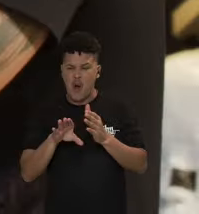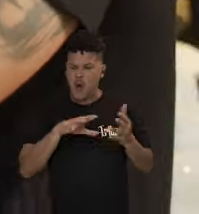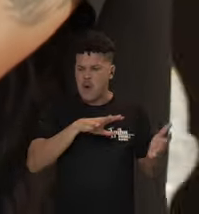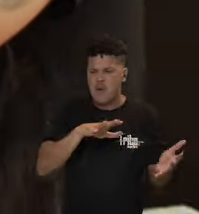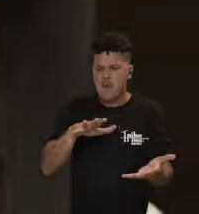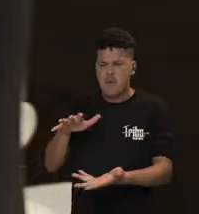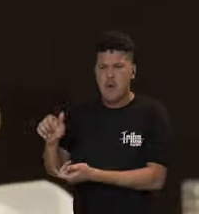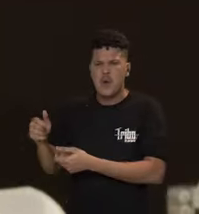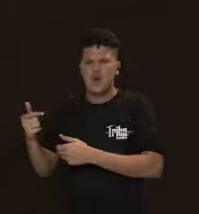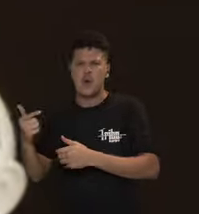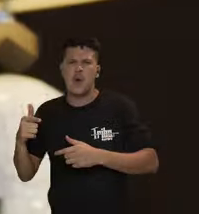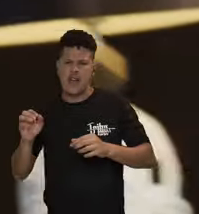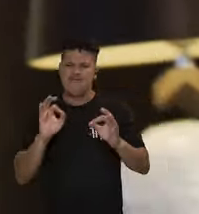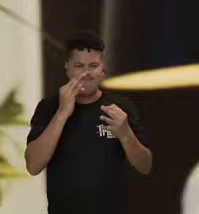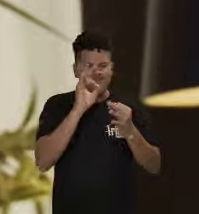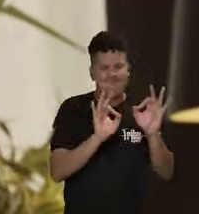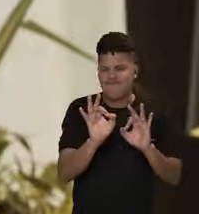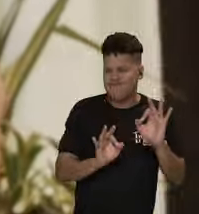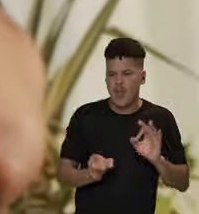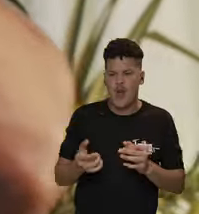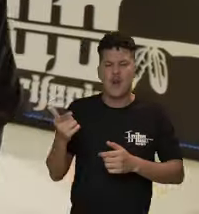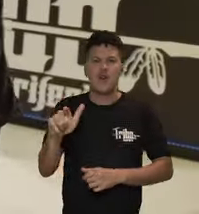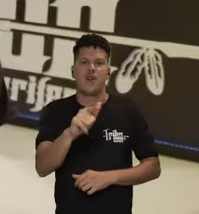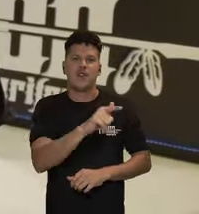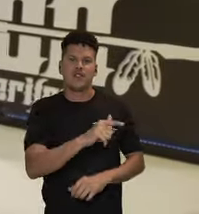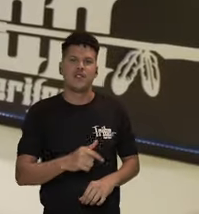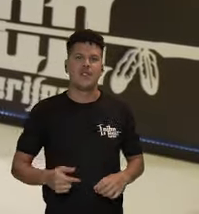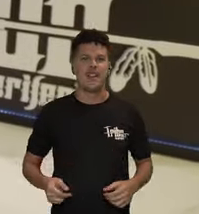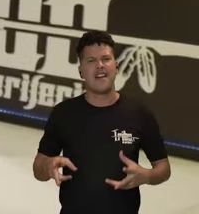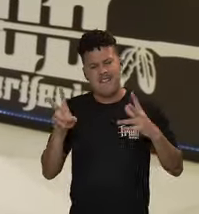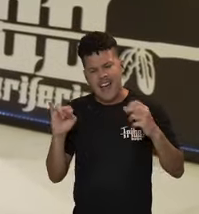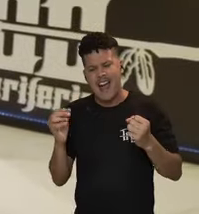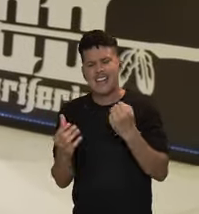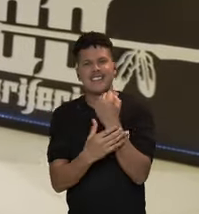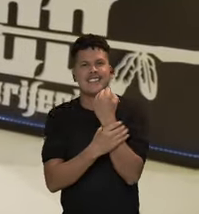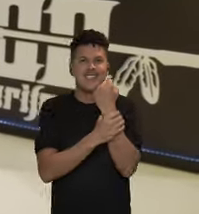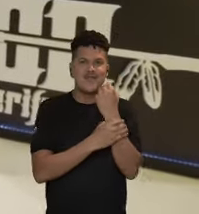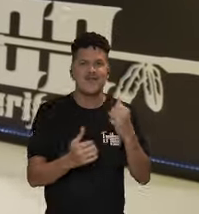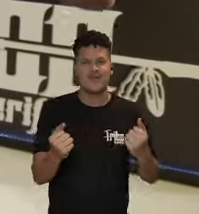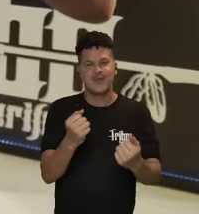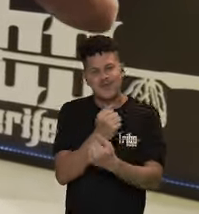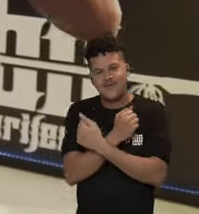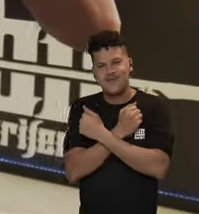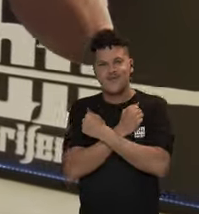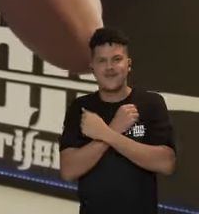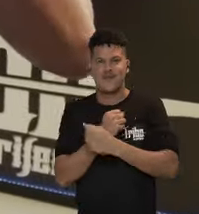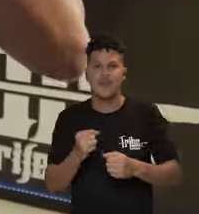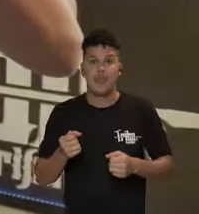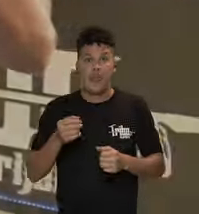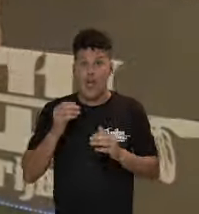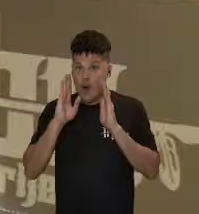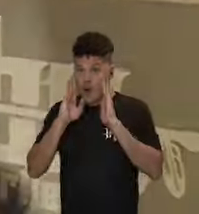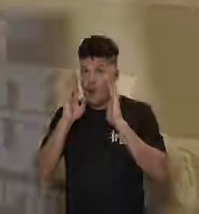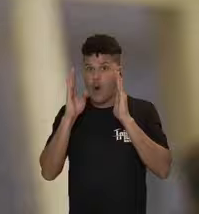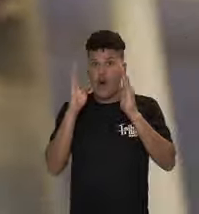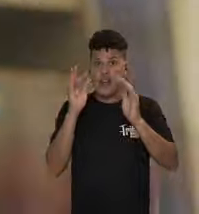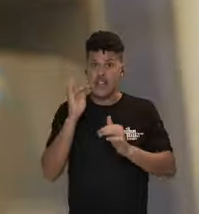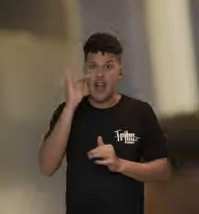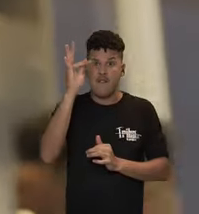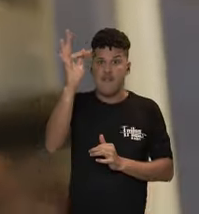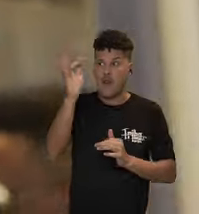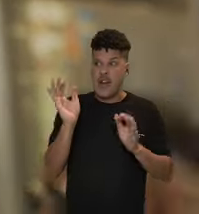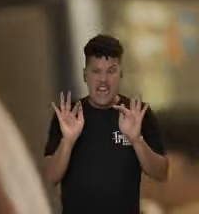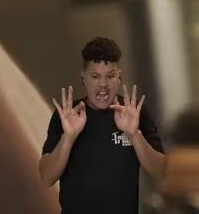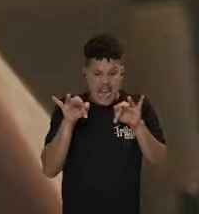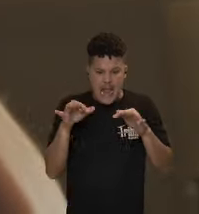planos são outros, vai se sentir bem mais seguro aqui nos braços do louco. Porque o horizonte não é o